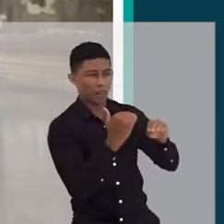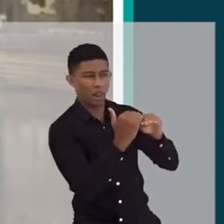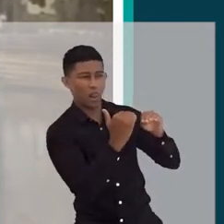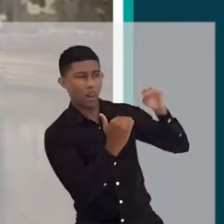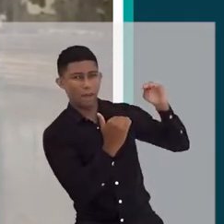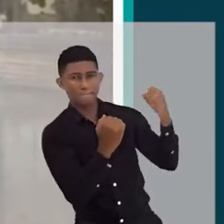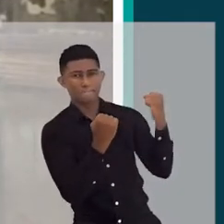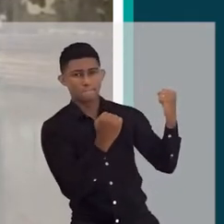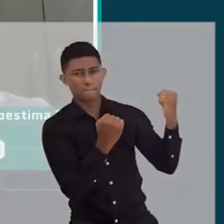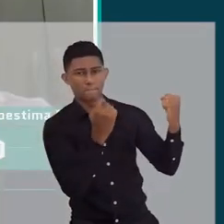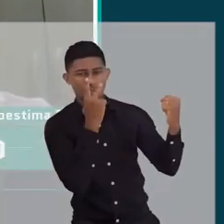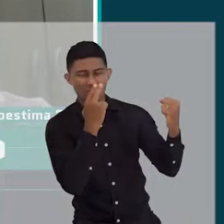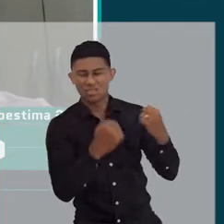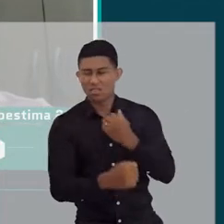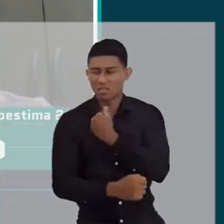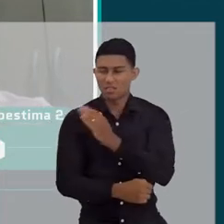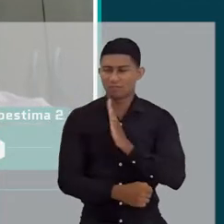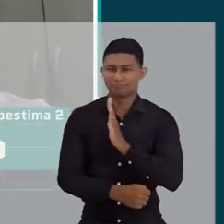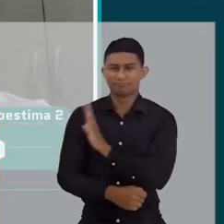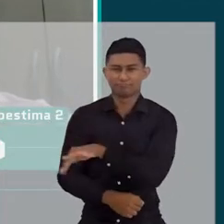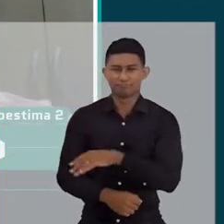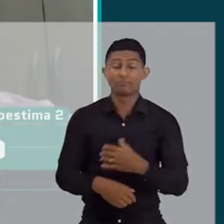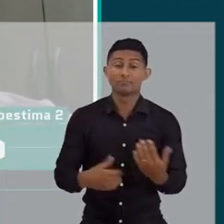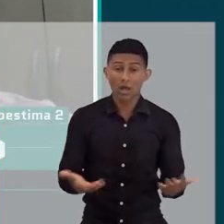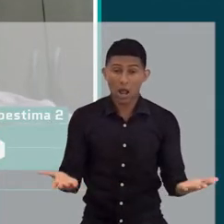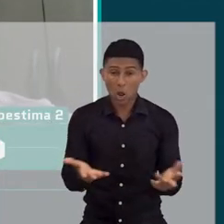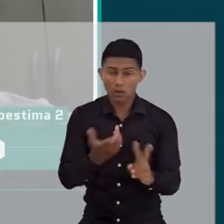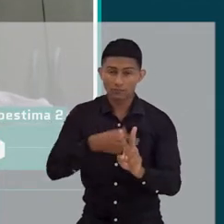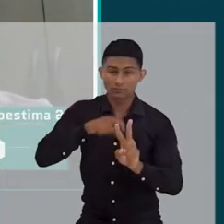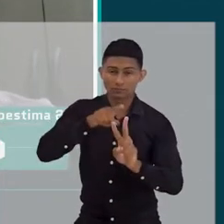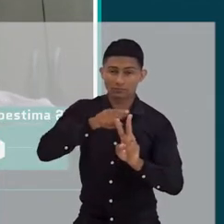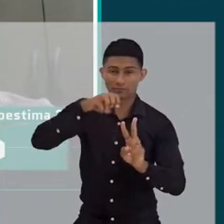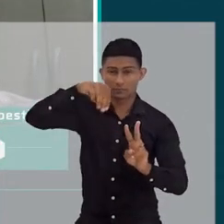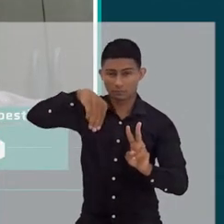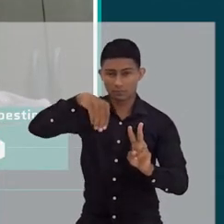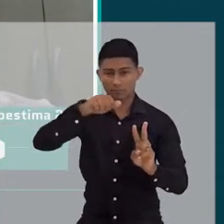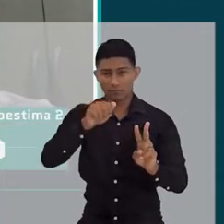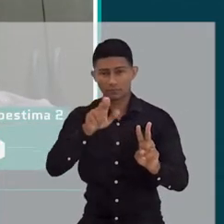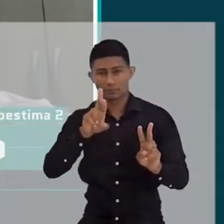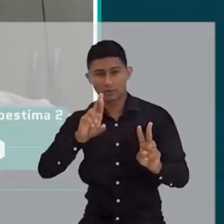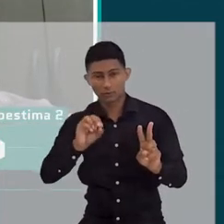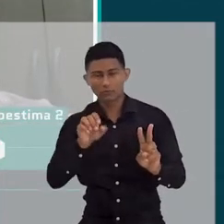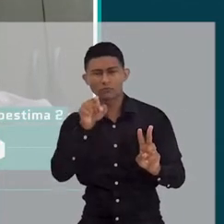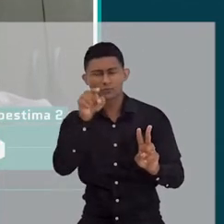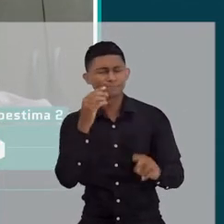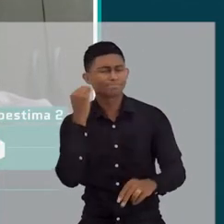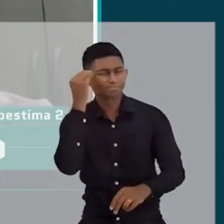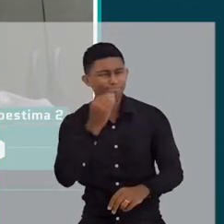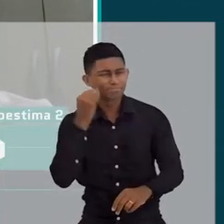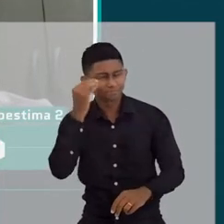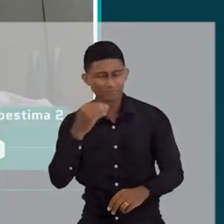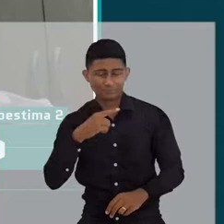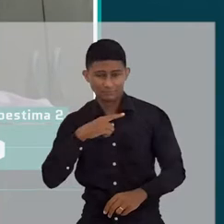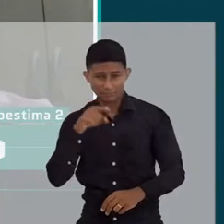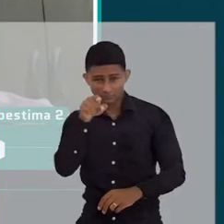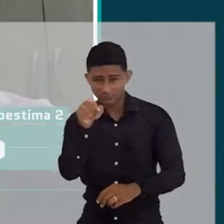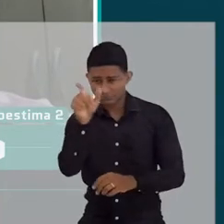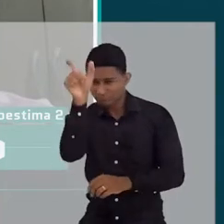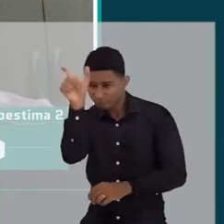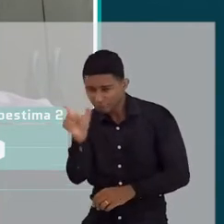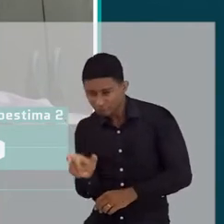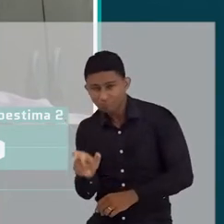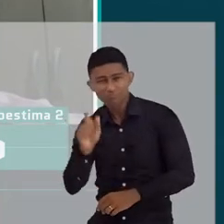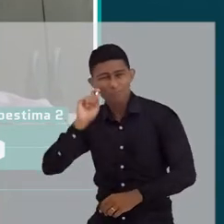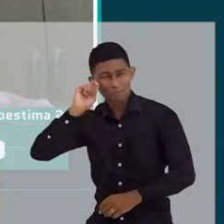da estrutura. E aí eu queria ouvir de você, Mauro, queria que você falasse a tua experiência, você enquanto um criador de